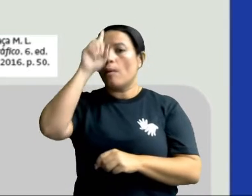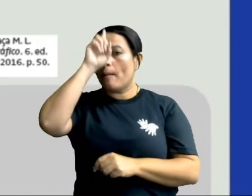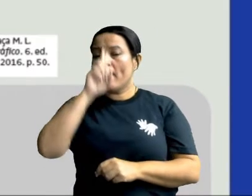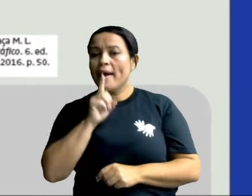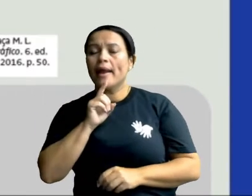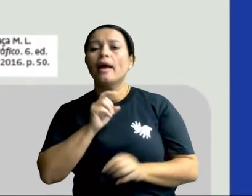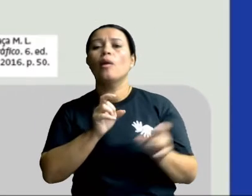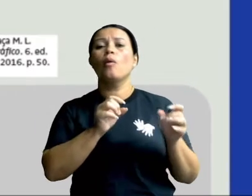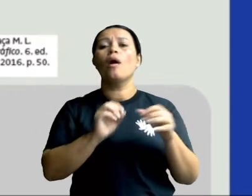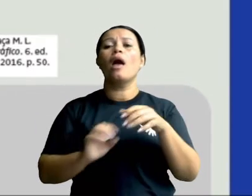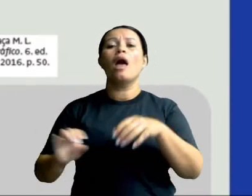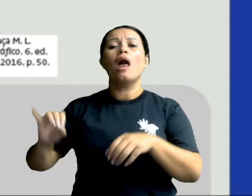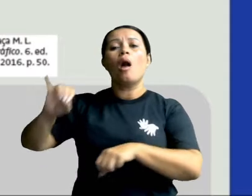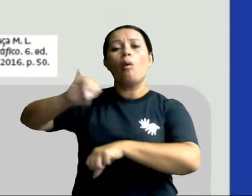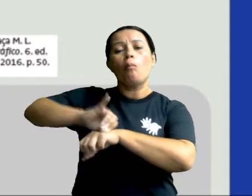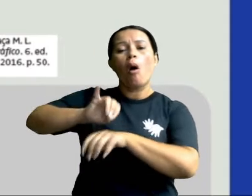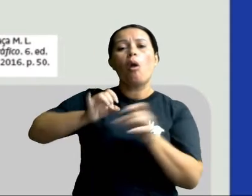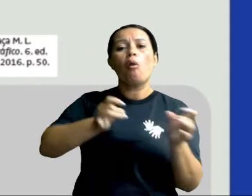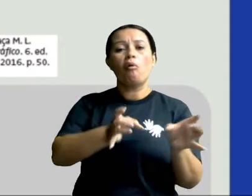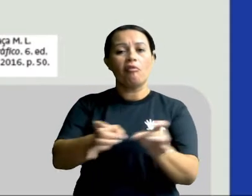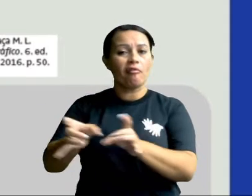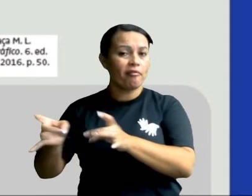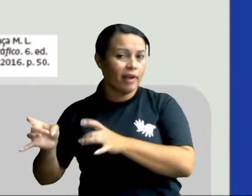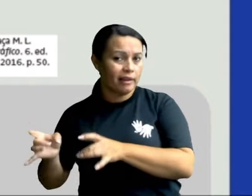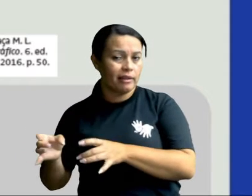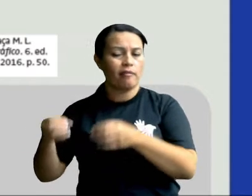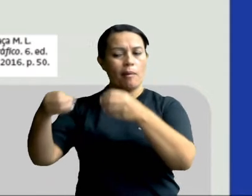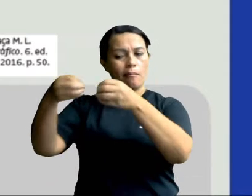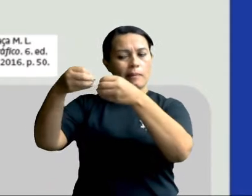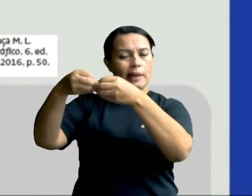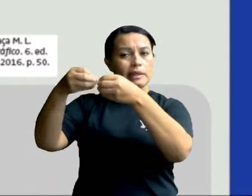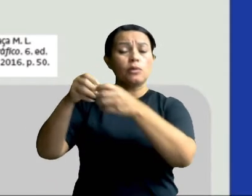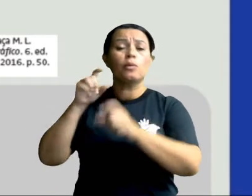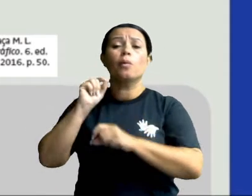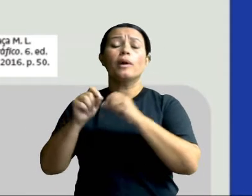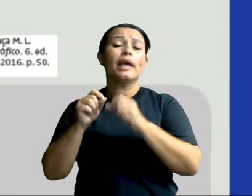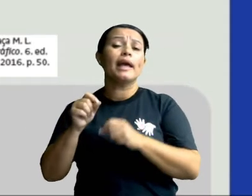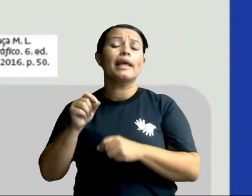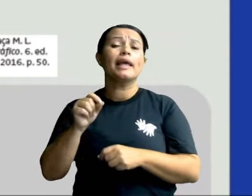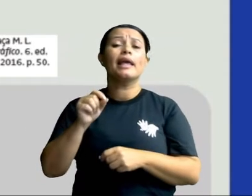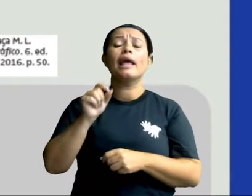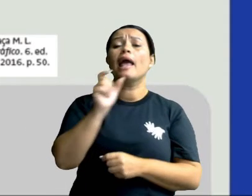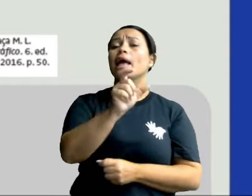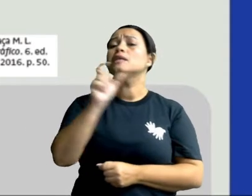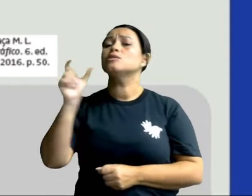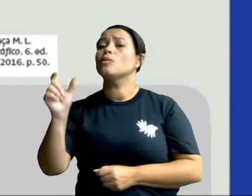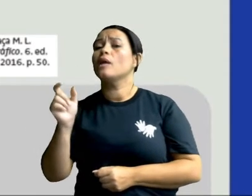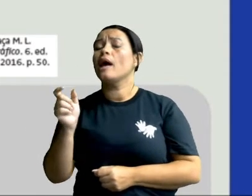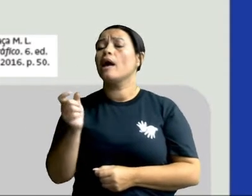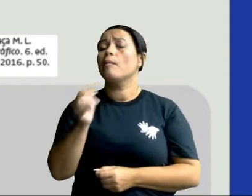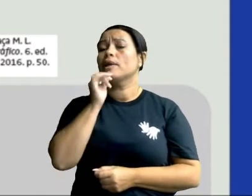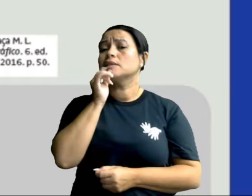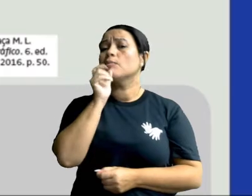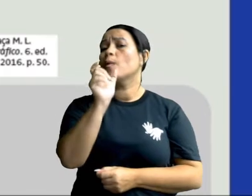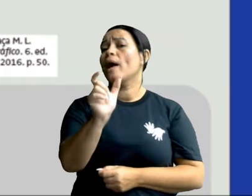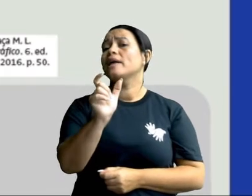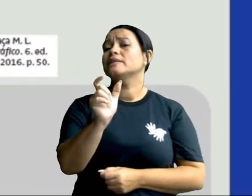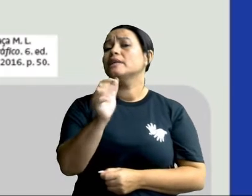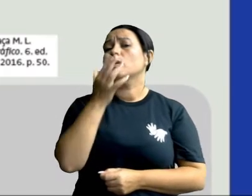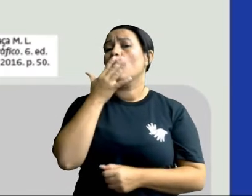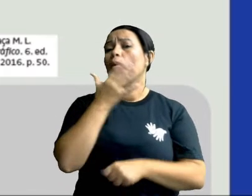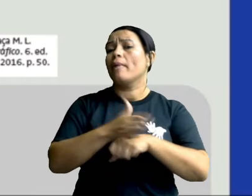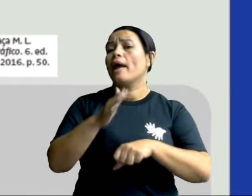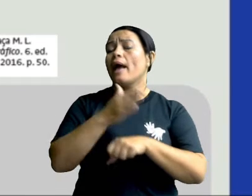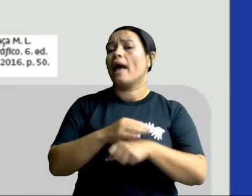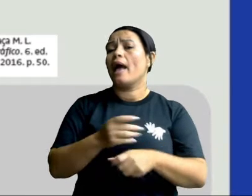industrial urbano, com um grande poder político e econômico ali próximo a Hong Kong. O que eram essas zonas econômicas especiais?